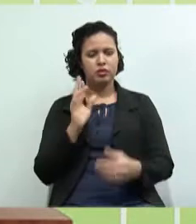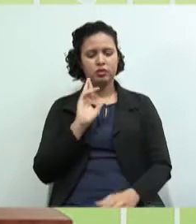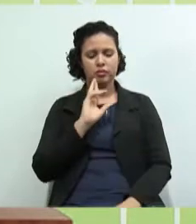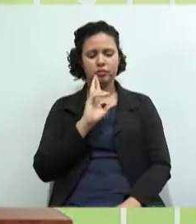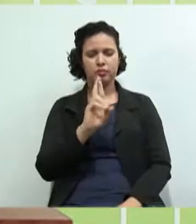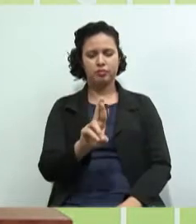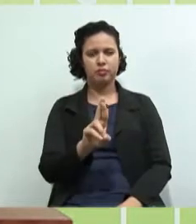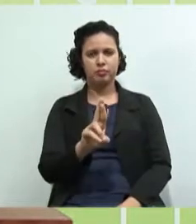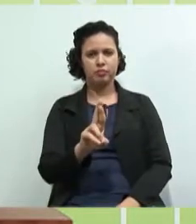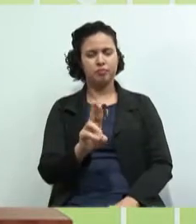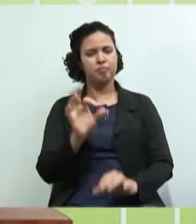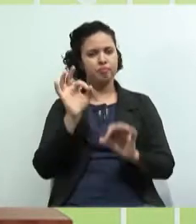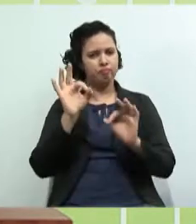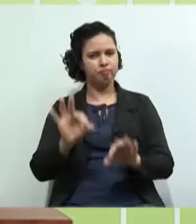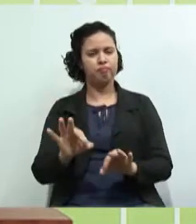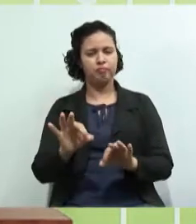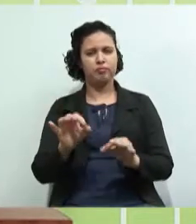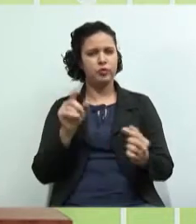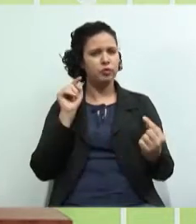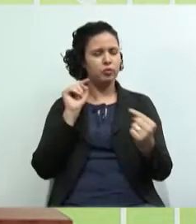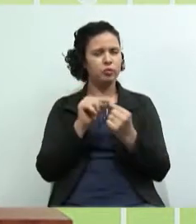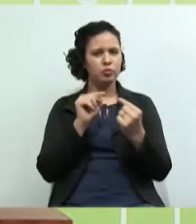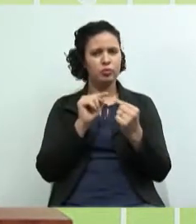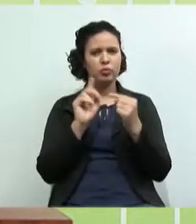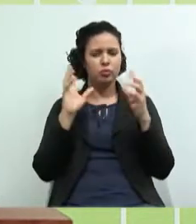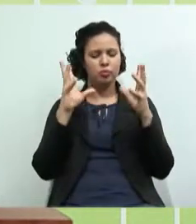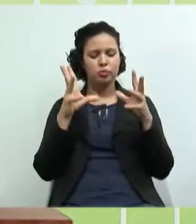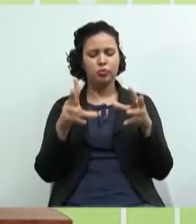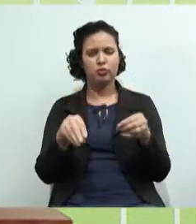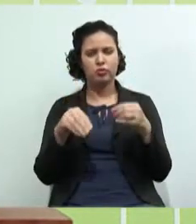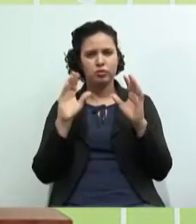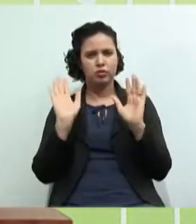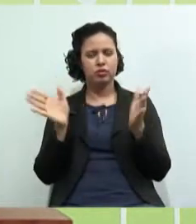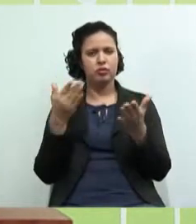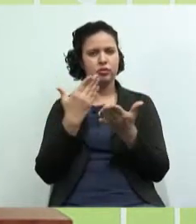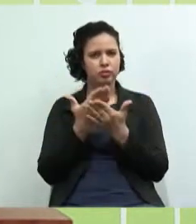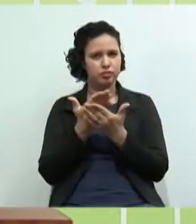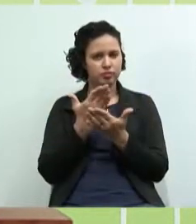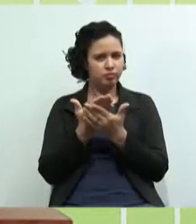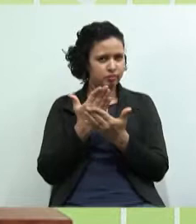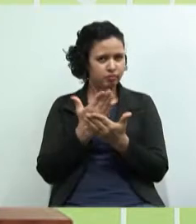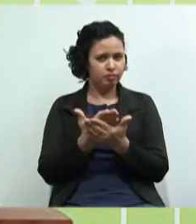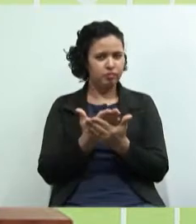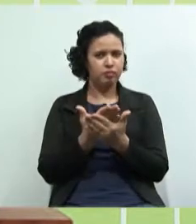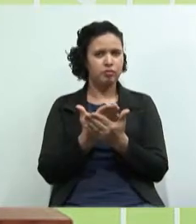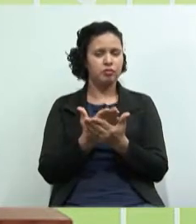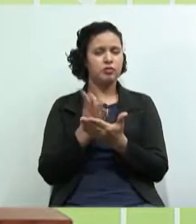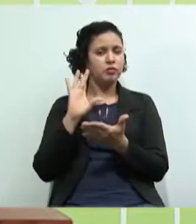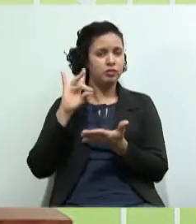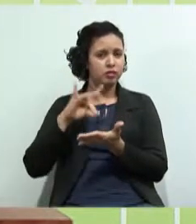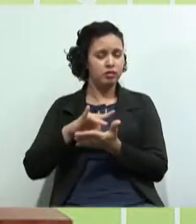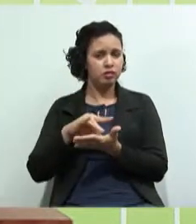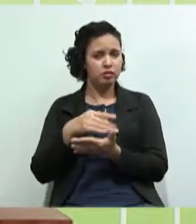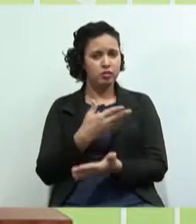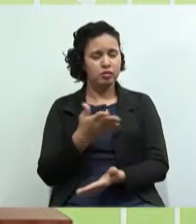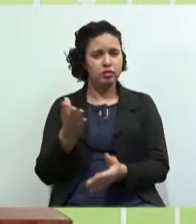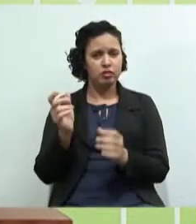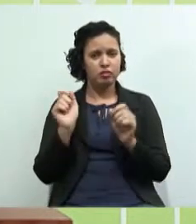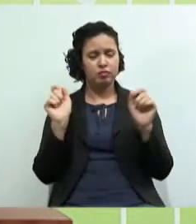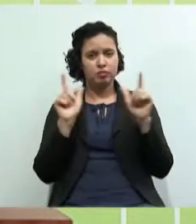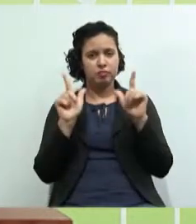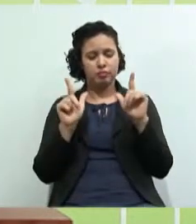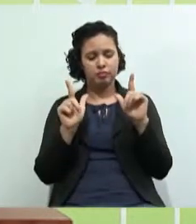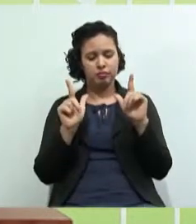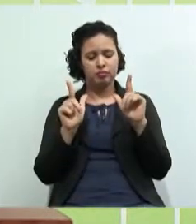vocês foi muito a ver com tudo aquilo que nós já falamos aqui na sala de aula. Na verdade, você que estava atento, aí